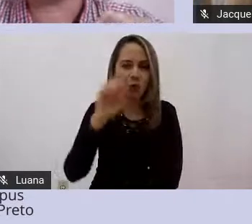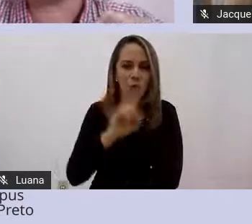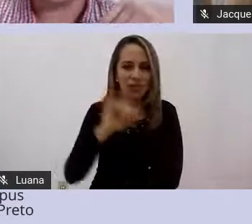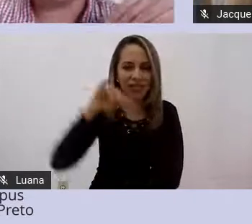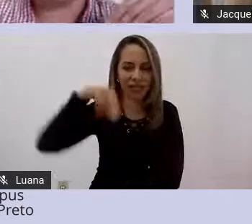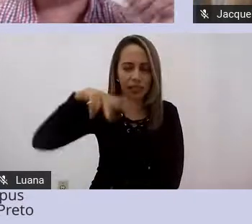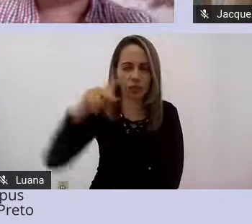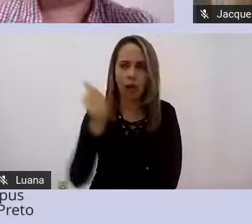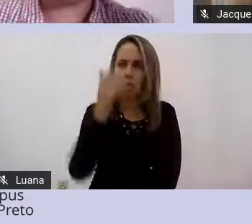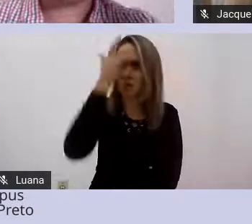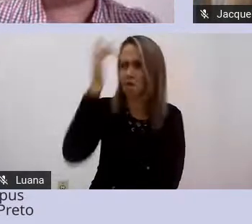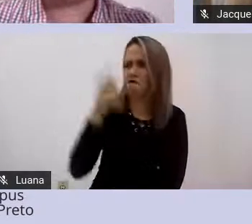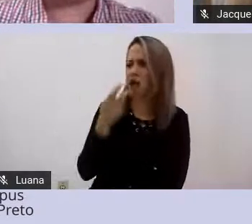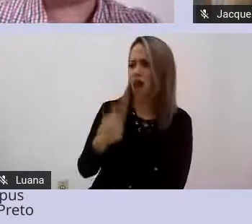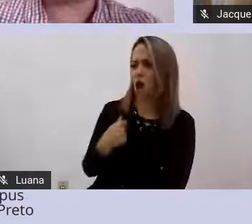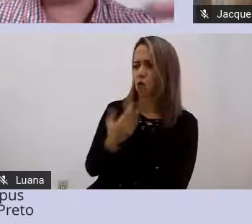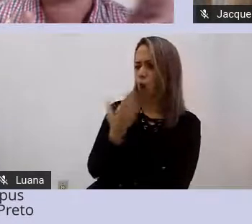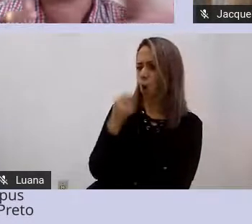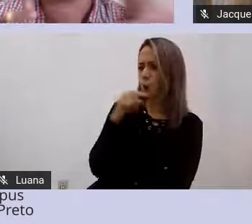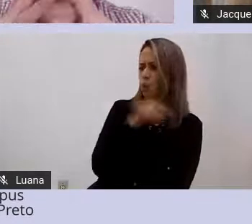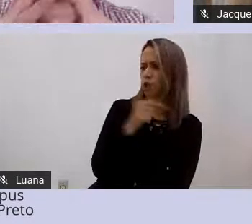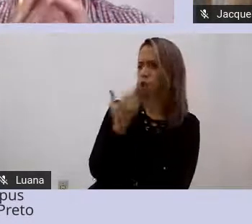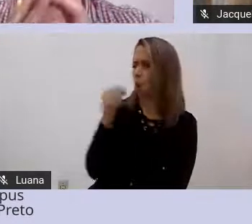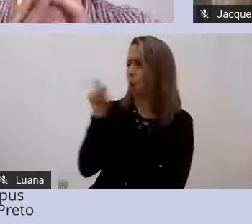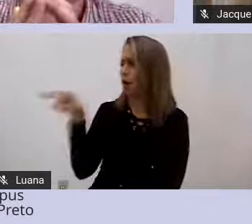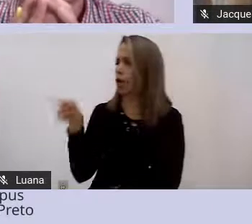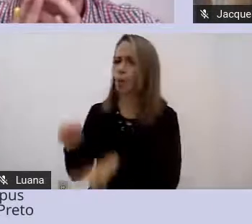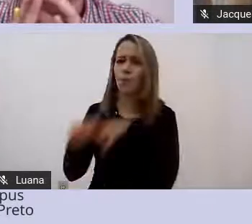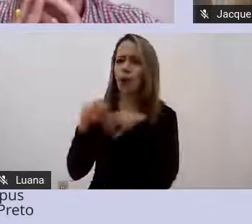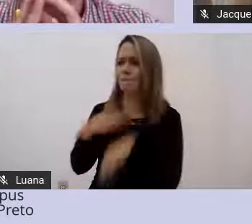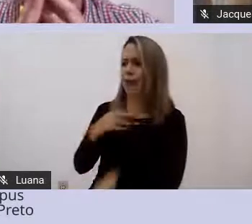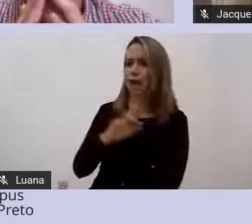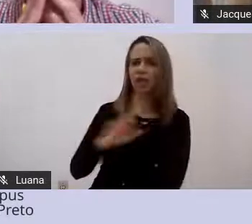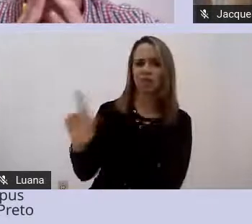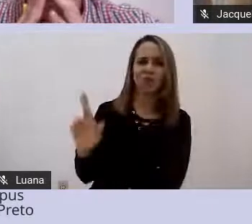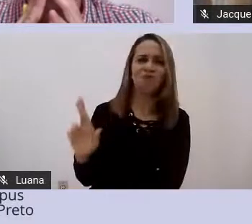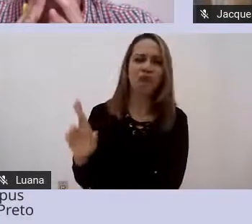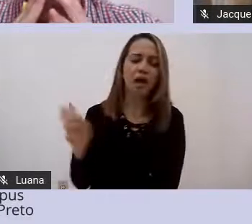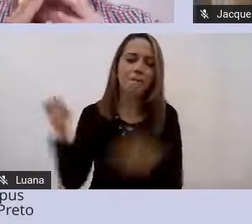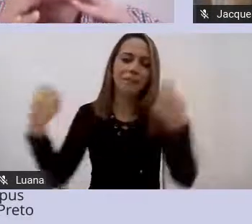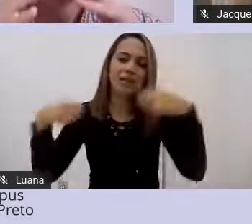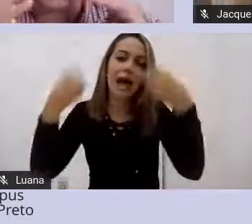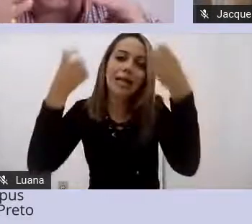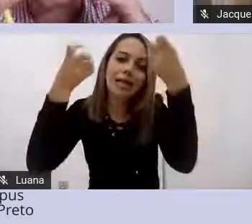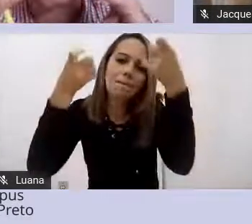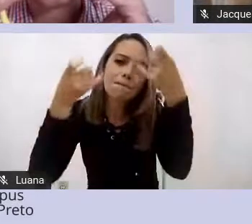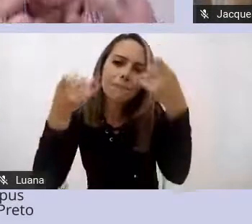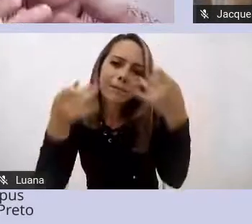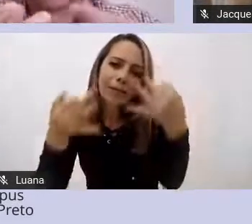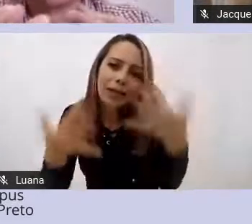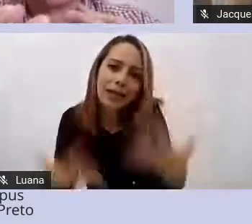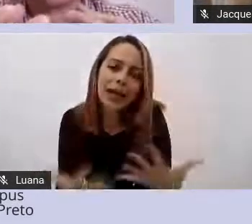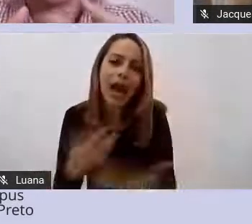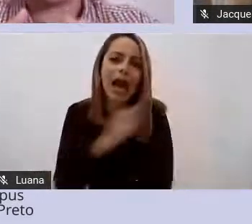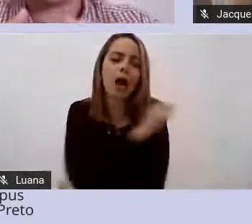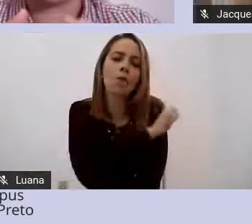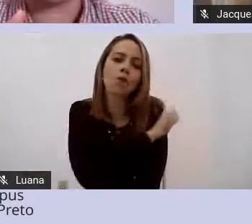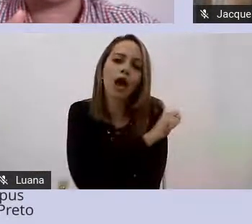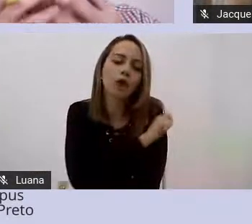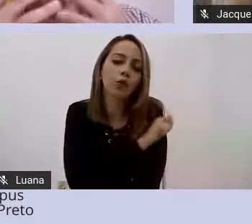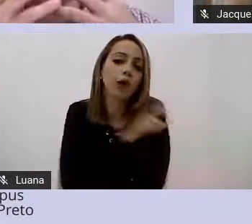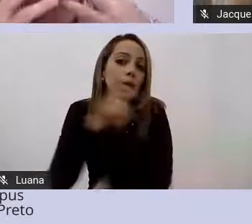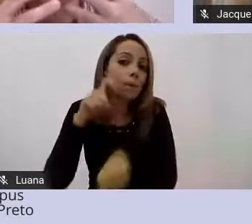coentro, ou a minha religião não permite, e às vezes a gente tem que falar com os alunos que naquele momento de